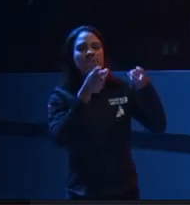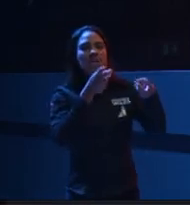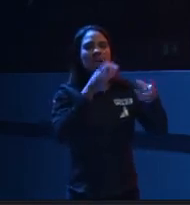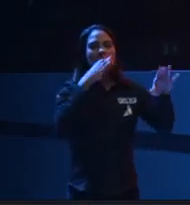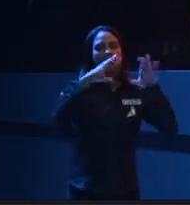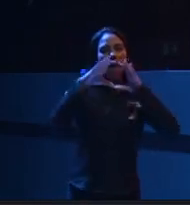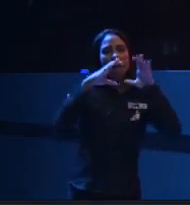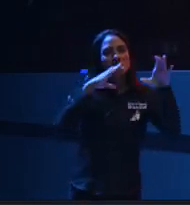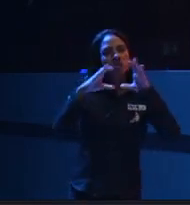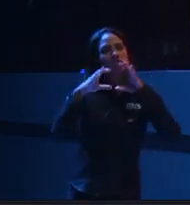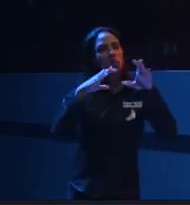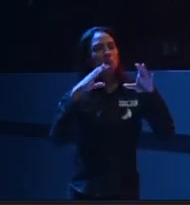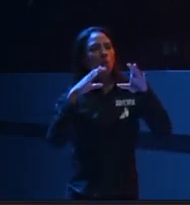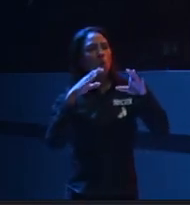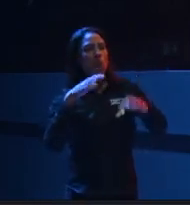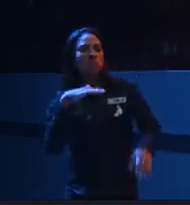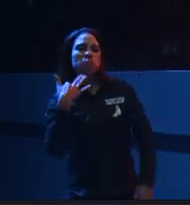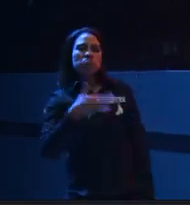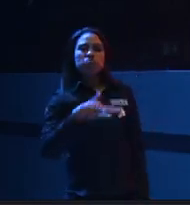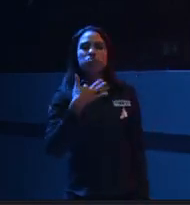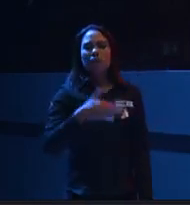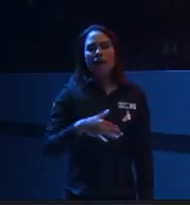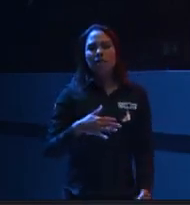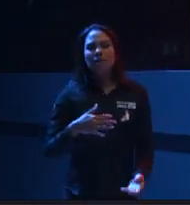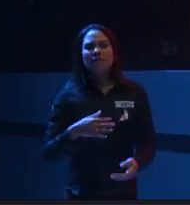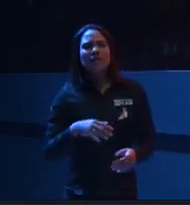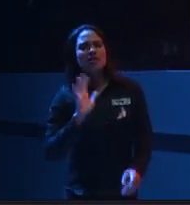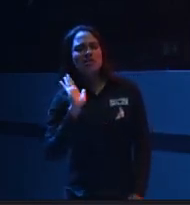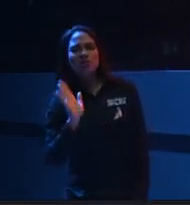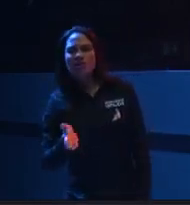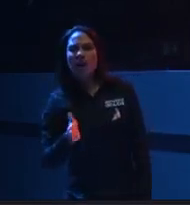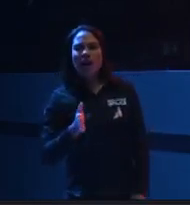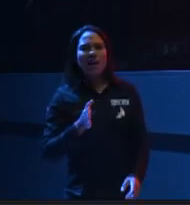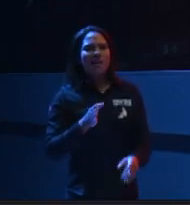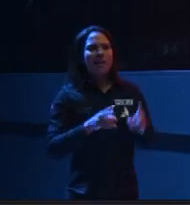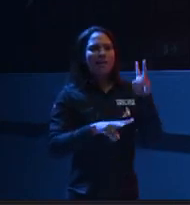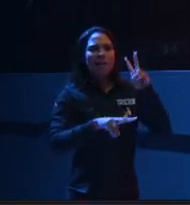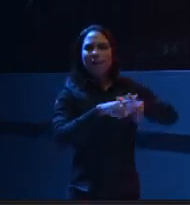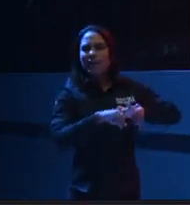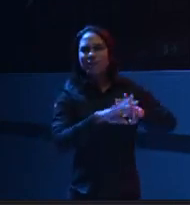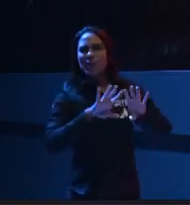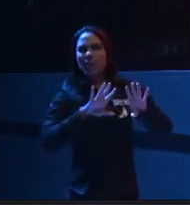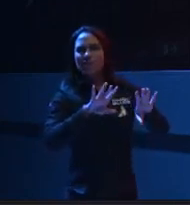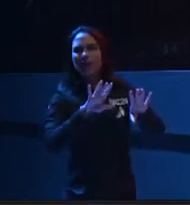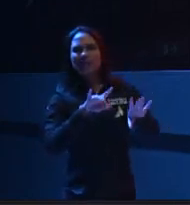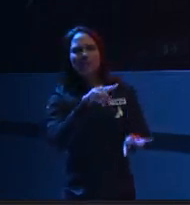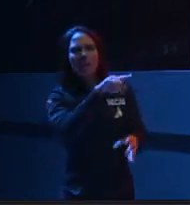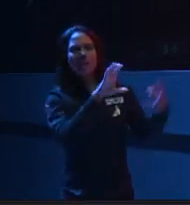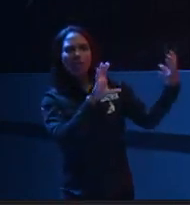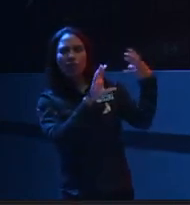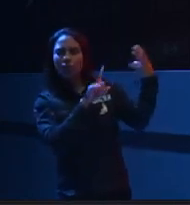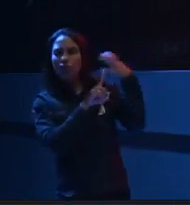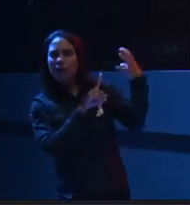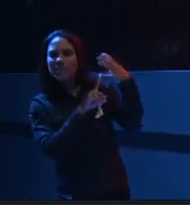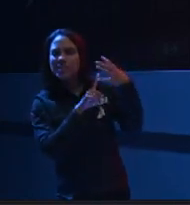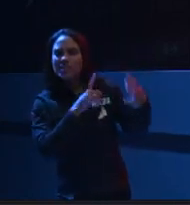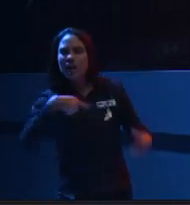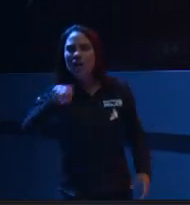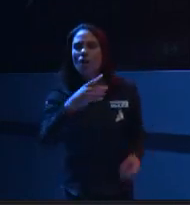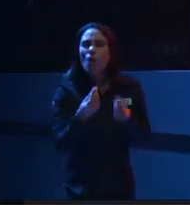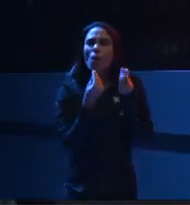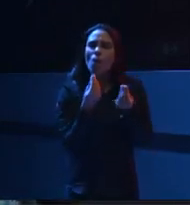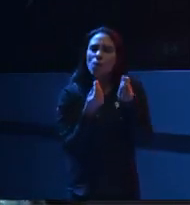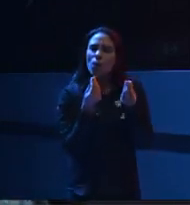camarada lá que ele já foi preso 10 vezes com droga mas ele é o instrumento da tua vida porque você não quer ouvir o que Deus